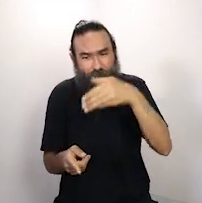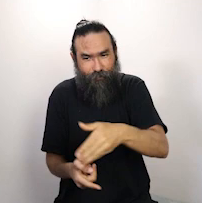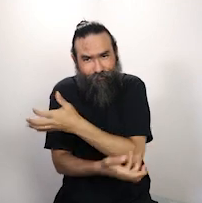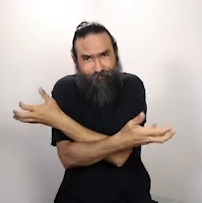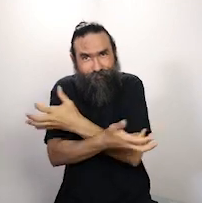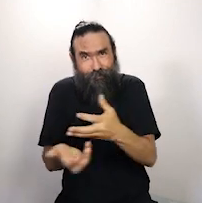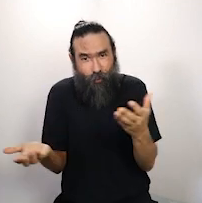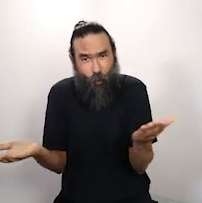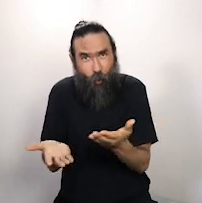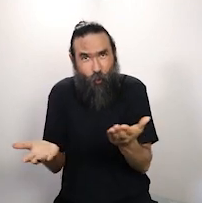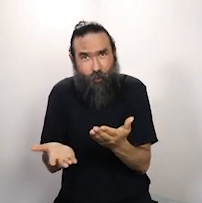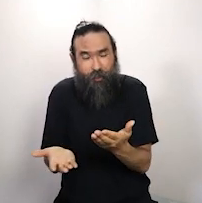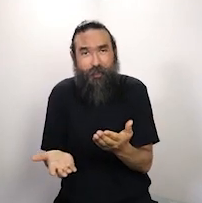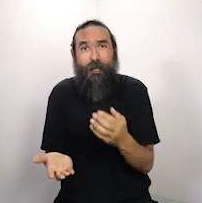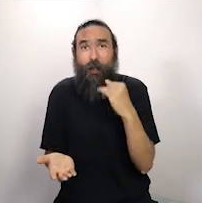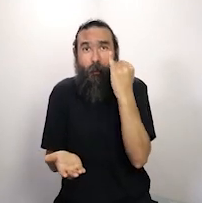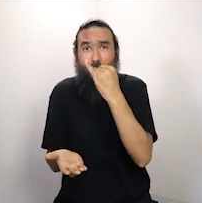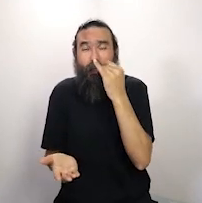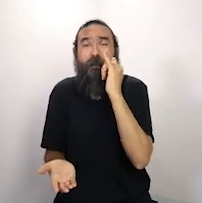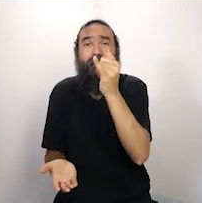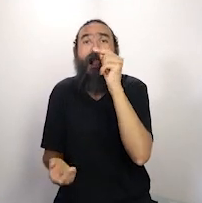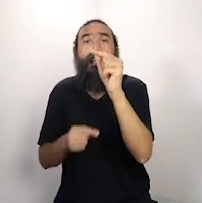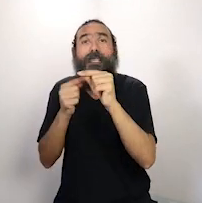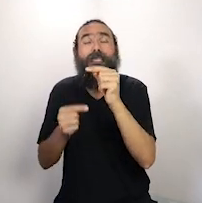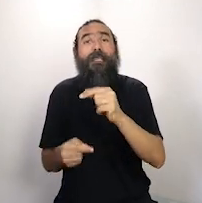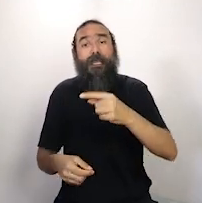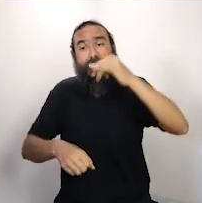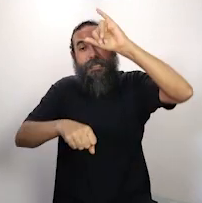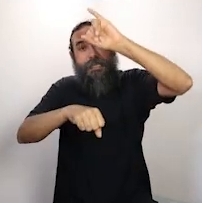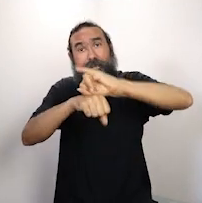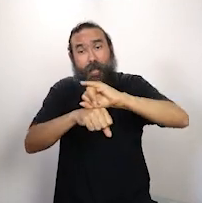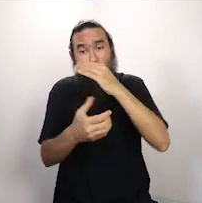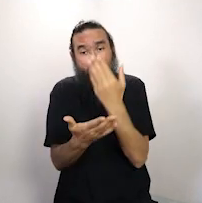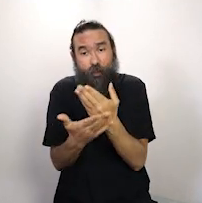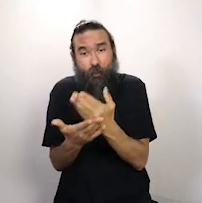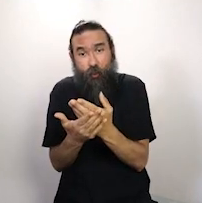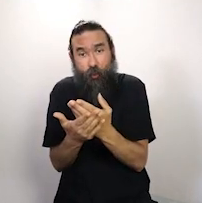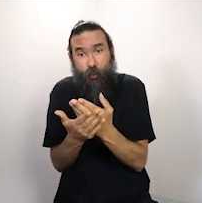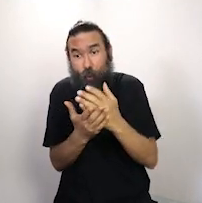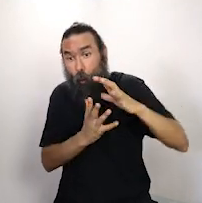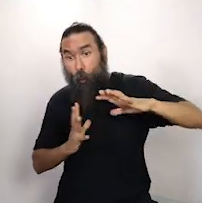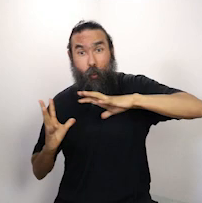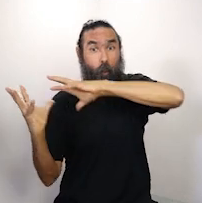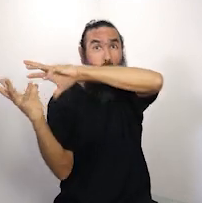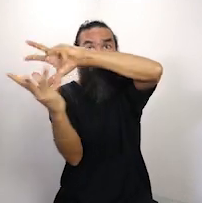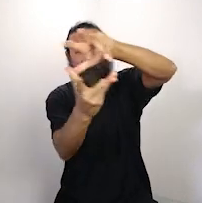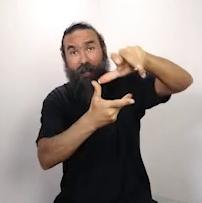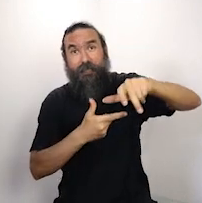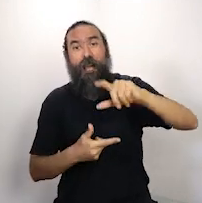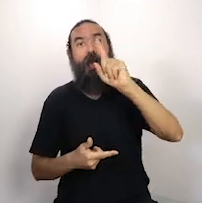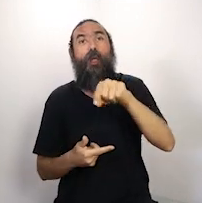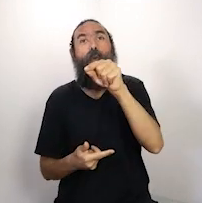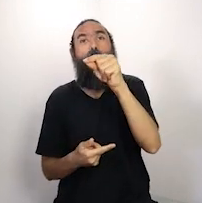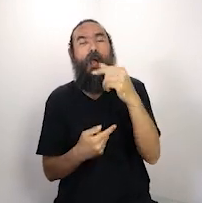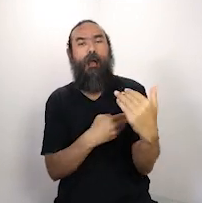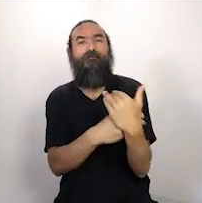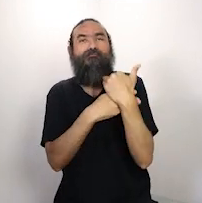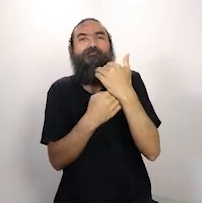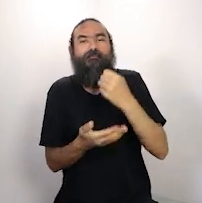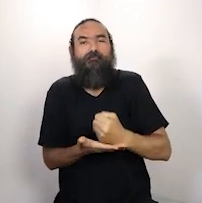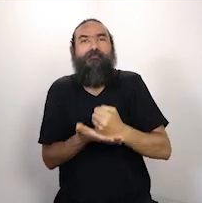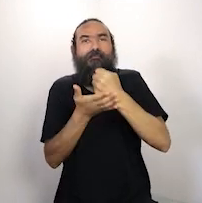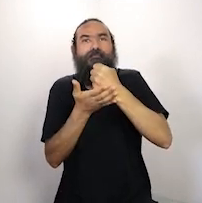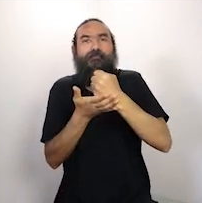porque o Centro de Estudos Universais foi um dos nossos parceiros que garantiu a presença deste grupo e de mais outros